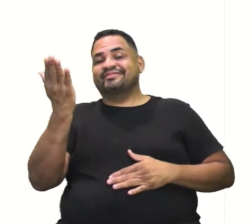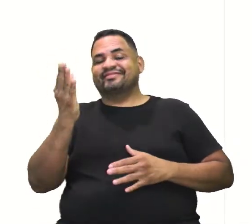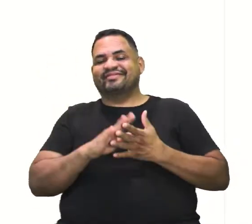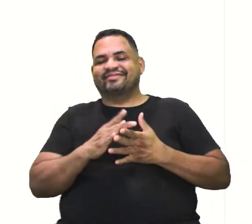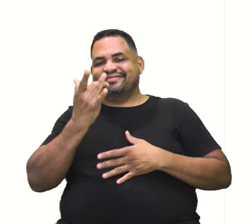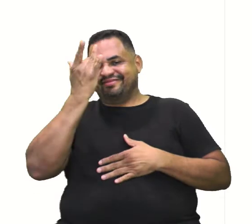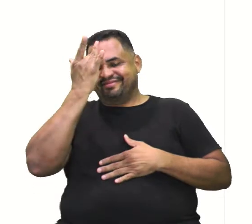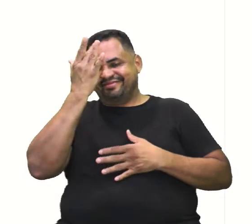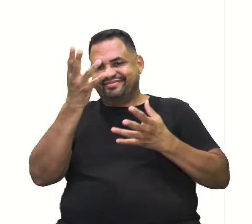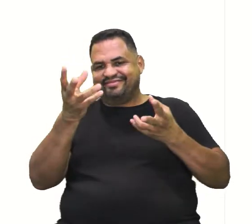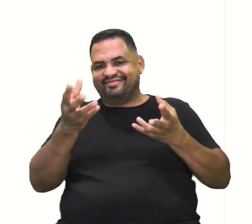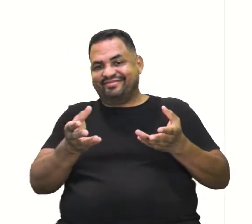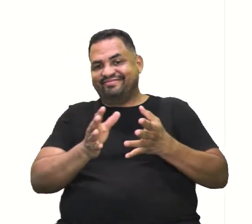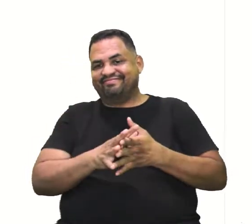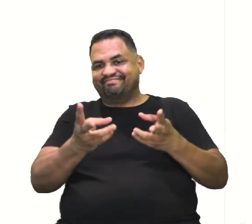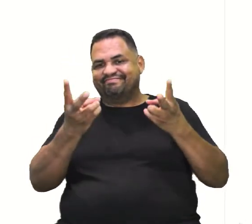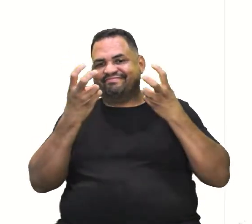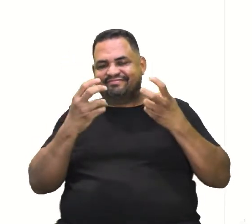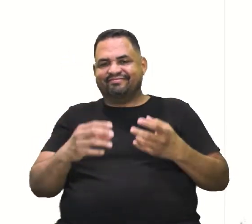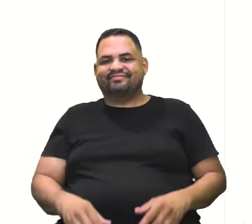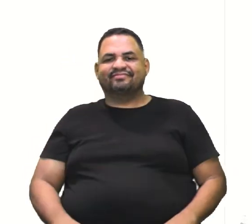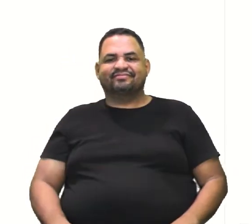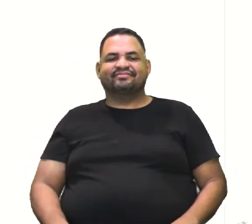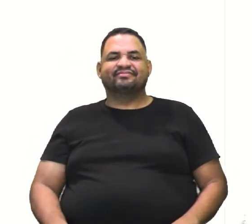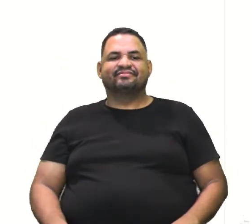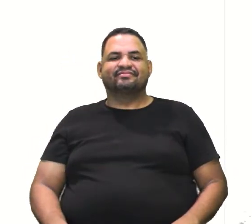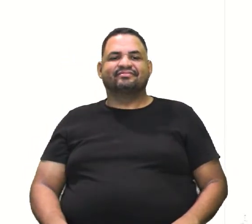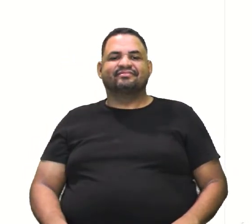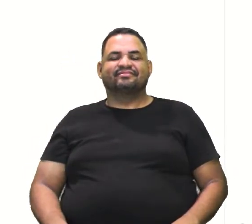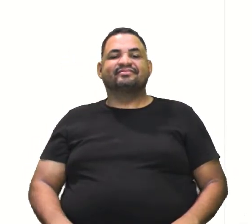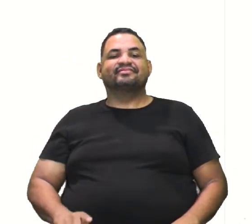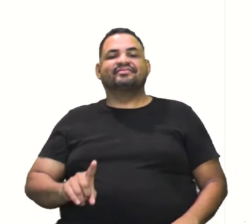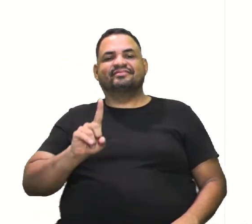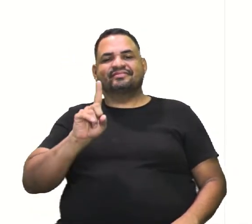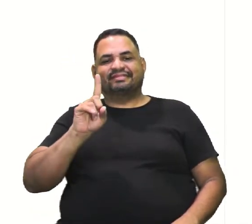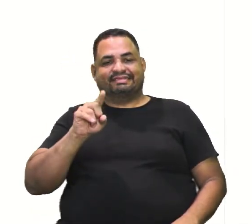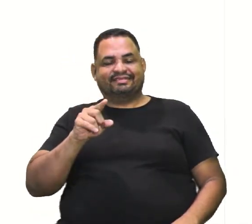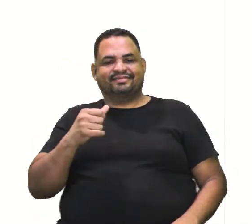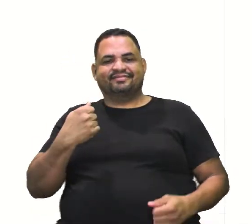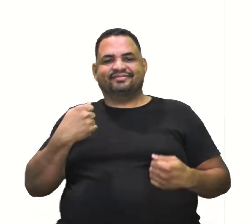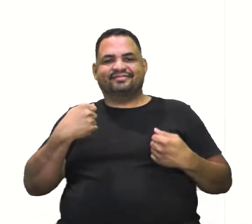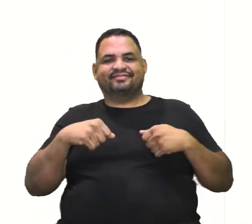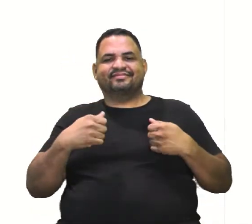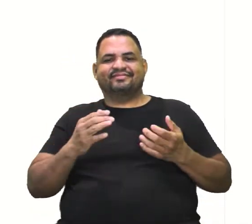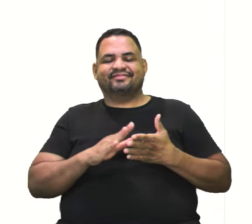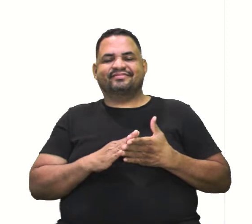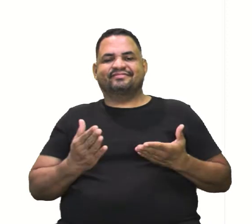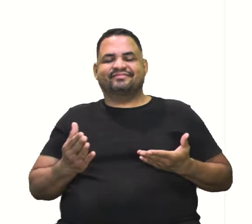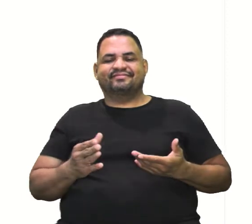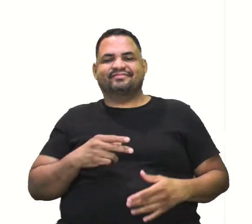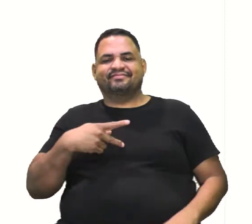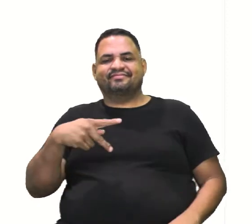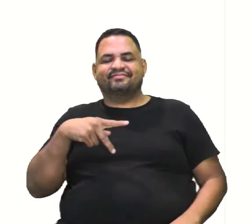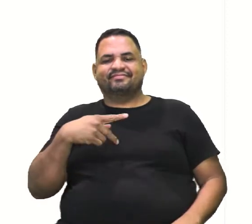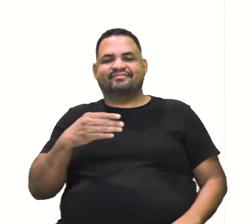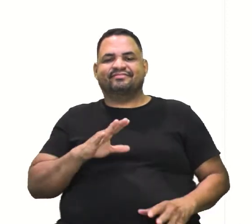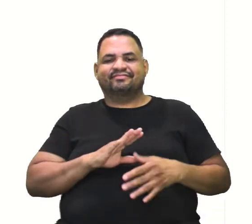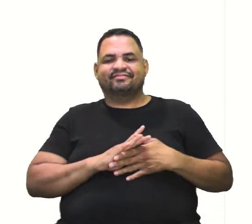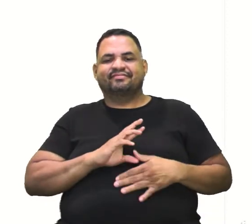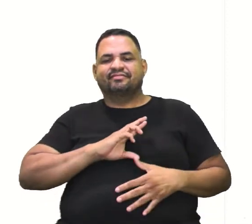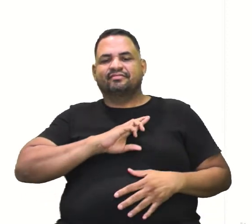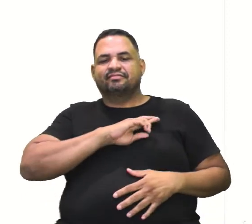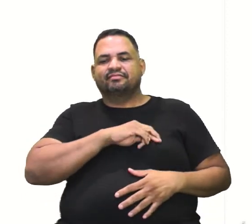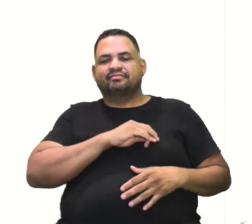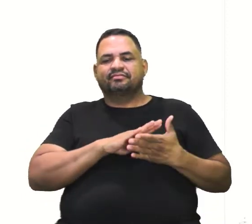perceber, o amor está no ar. Agora, é possível ter esse par romântico, porque agora a gente sabe